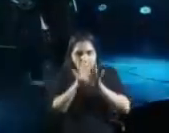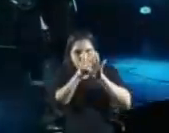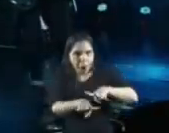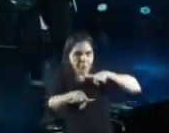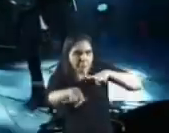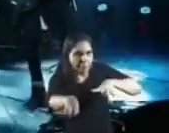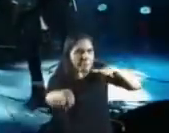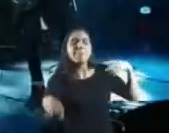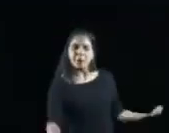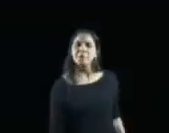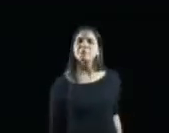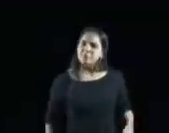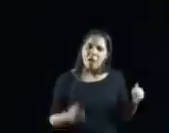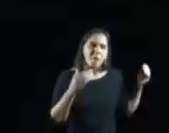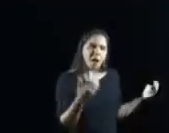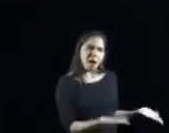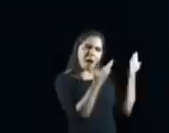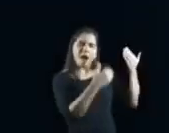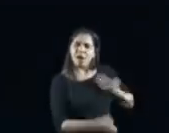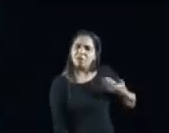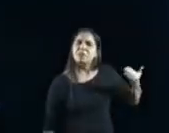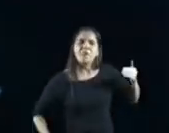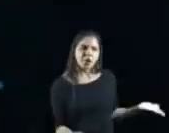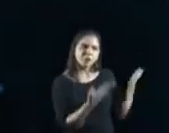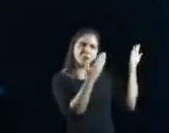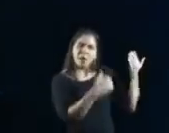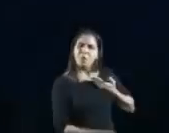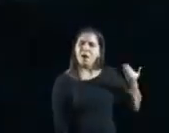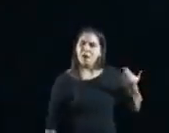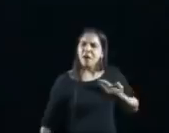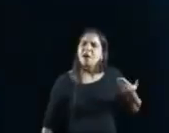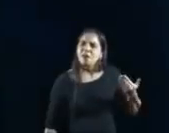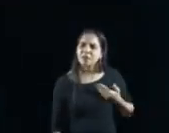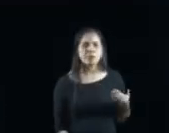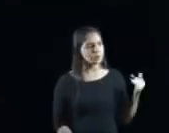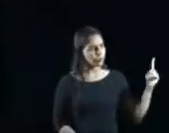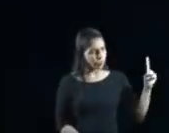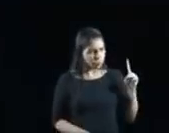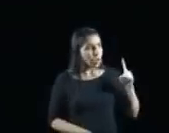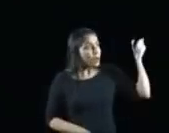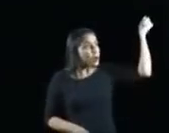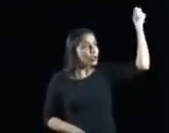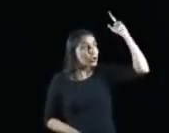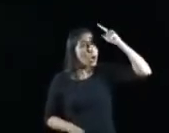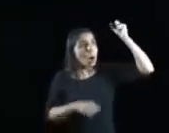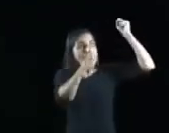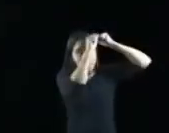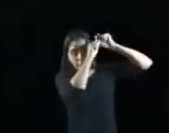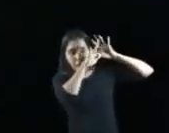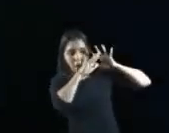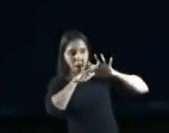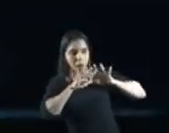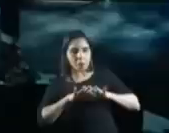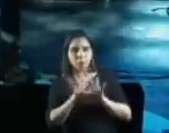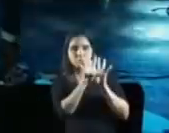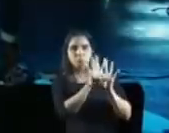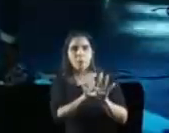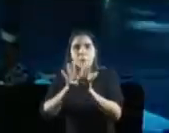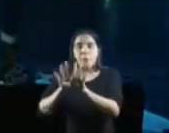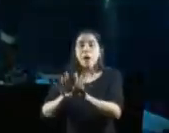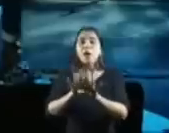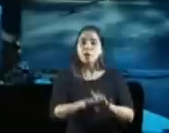voz. Avante, camarada, avante, camarada, e o sol brilhará pra todos